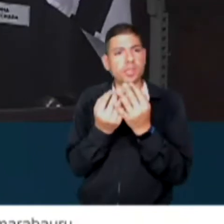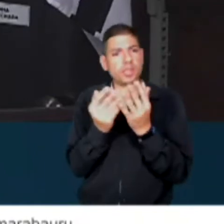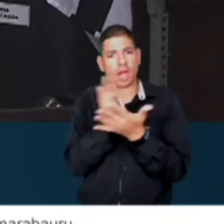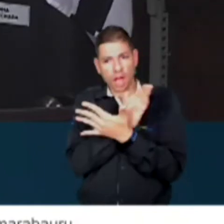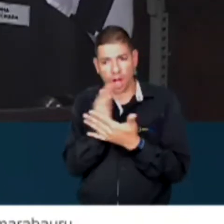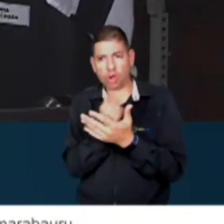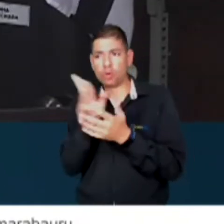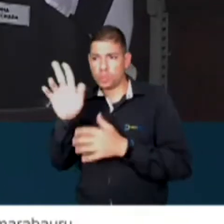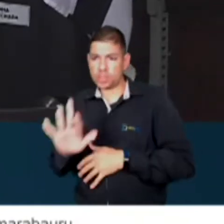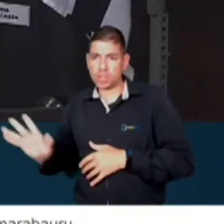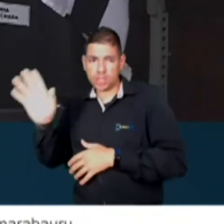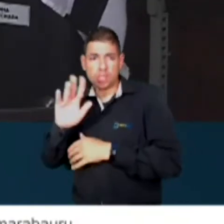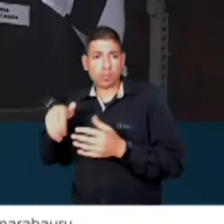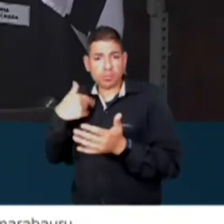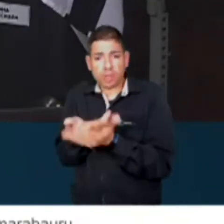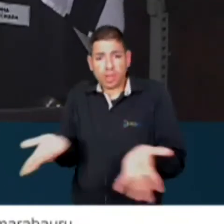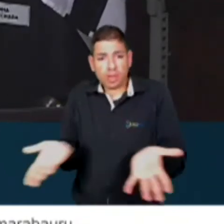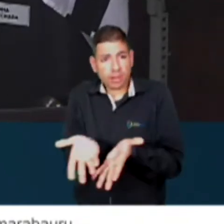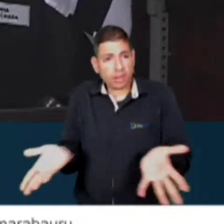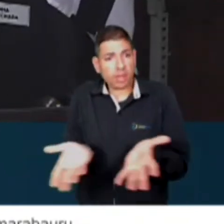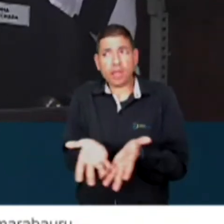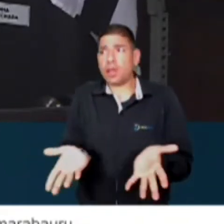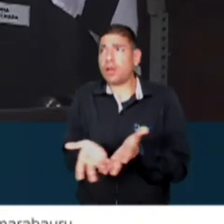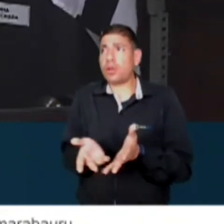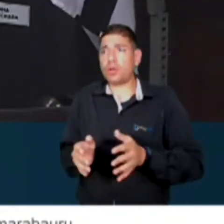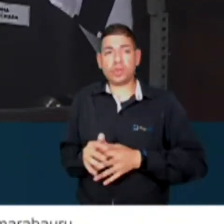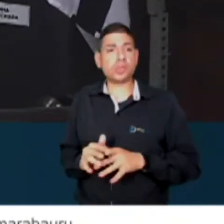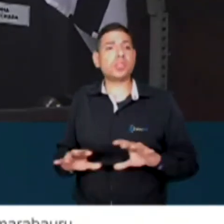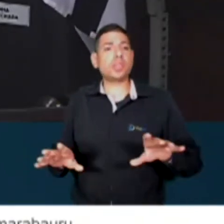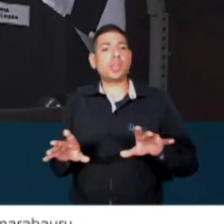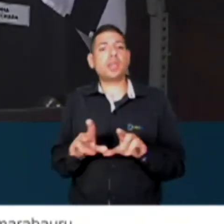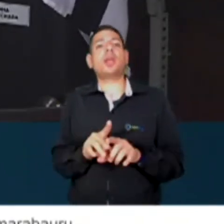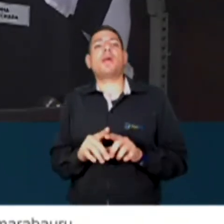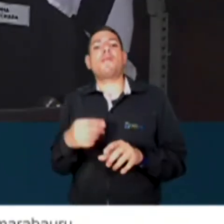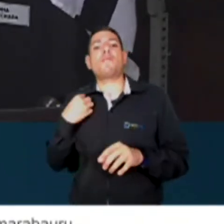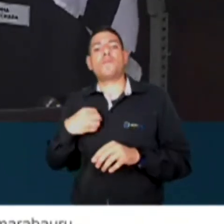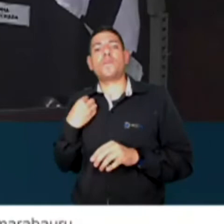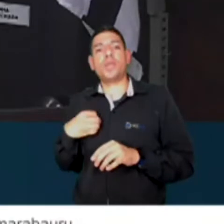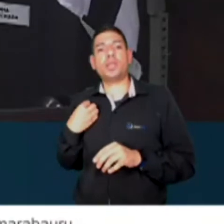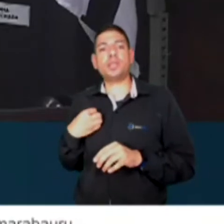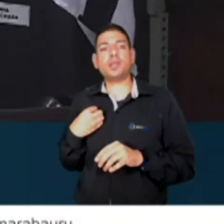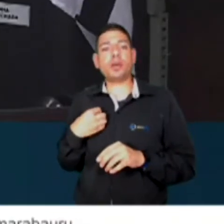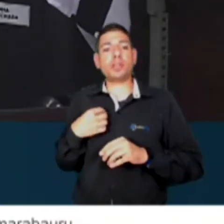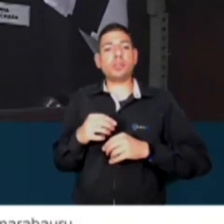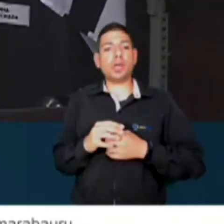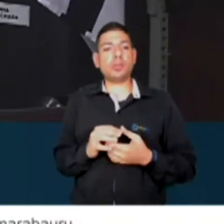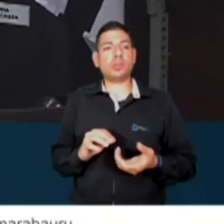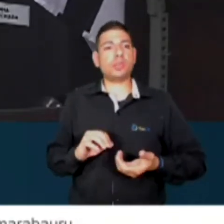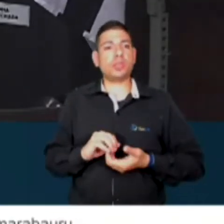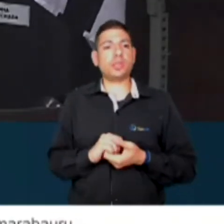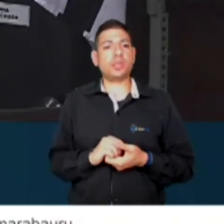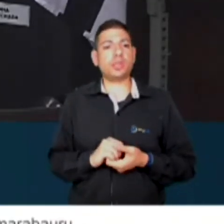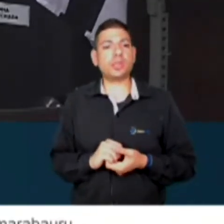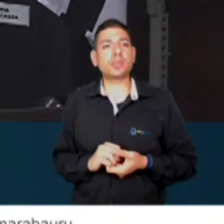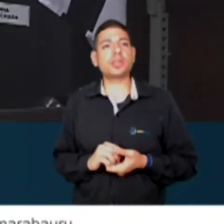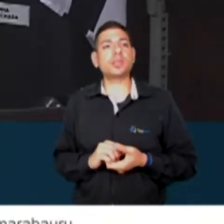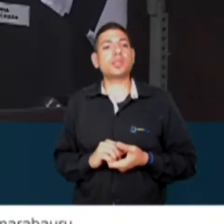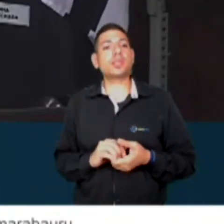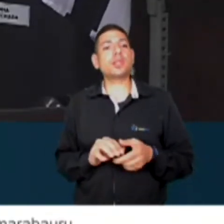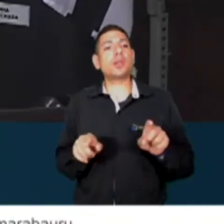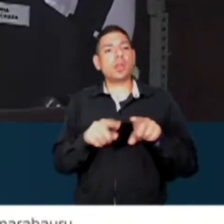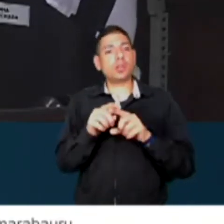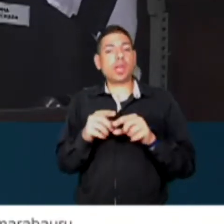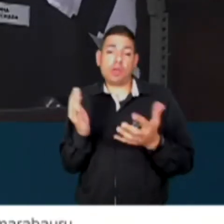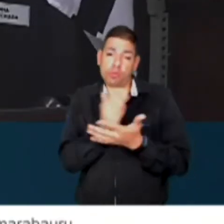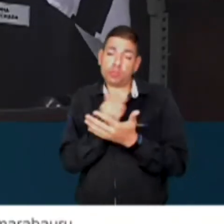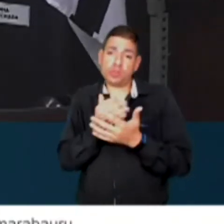hoje chora a morte do seu ente querido, do seu filho, do seu marido, servidores públicos que faleceram.